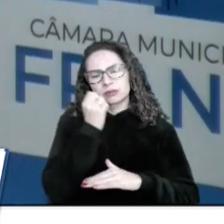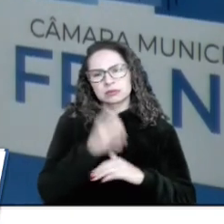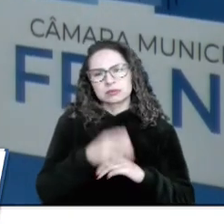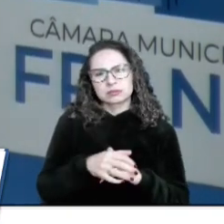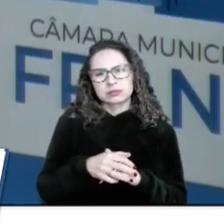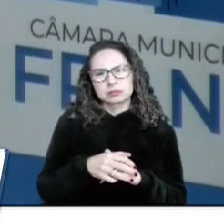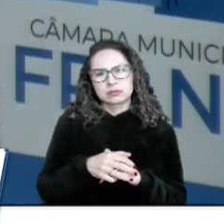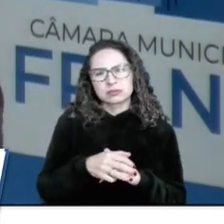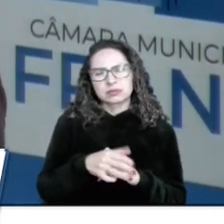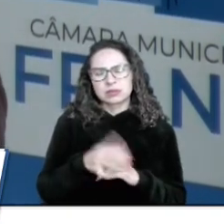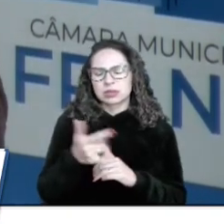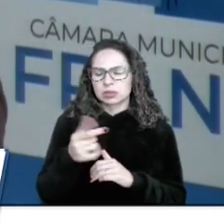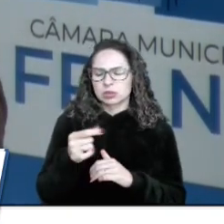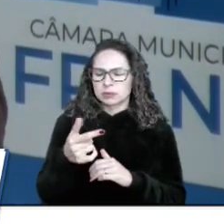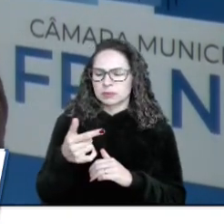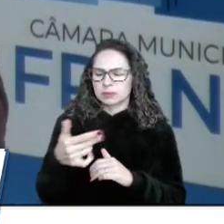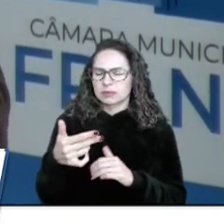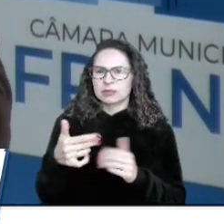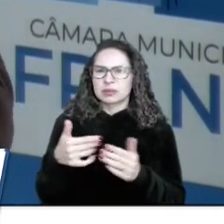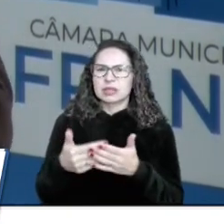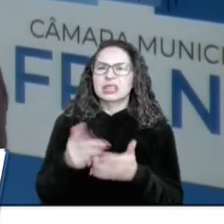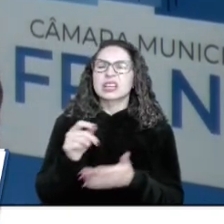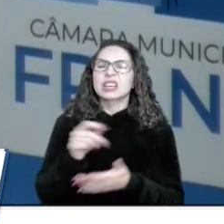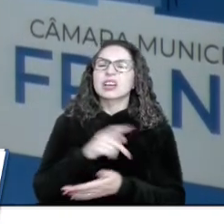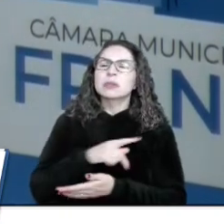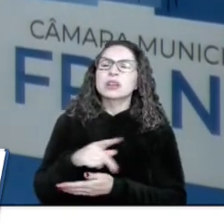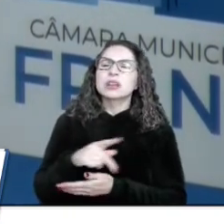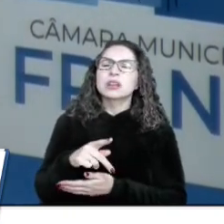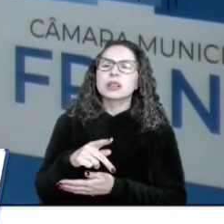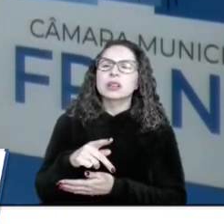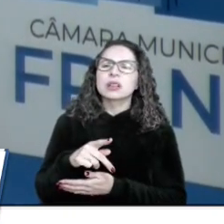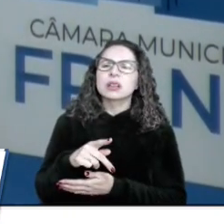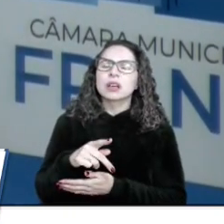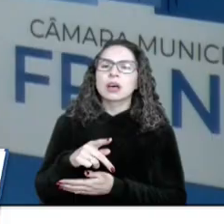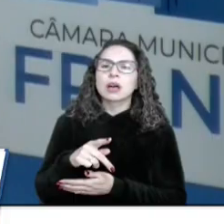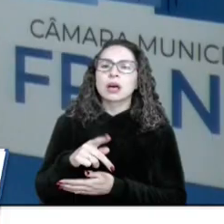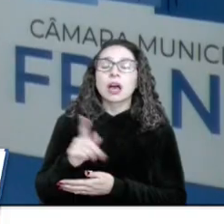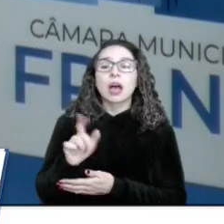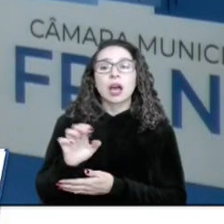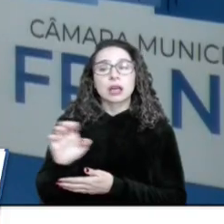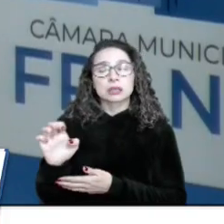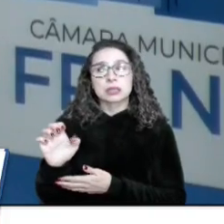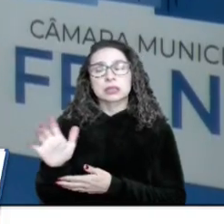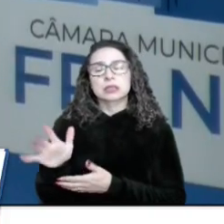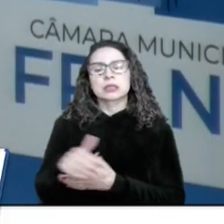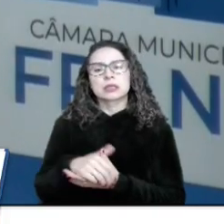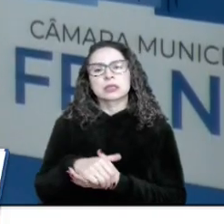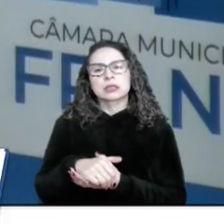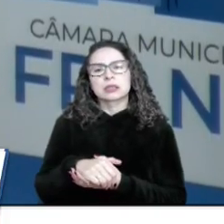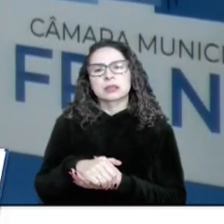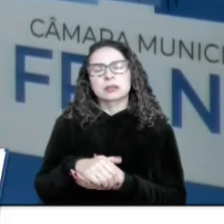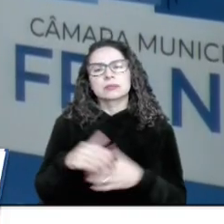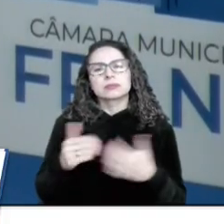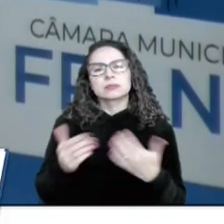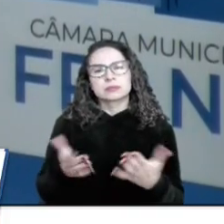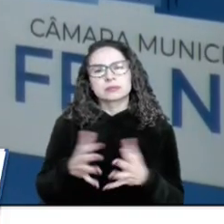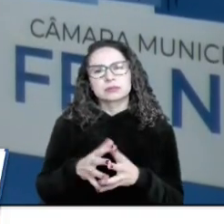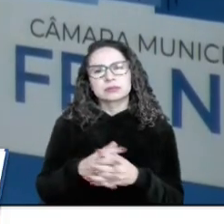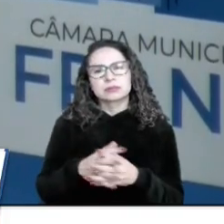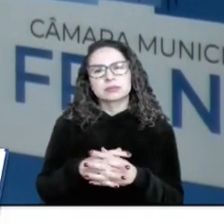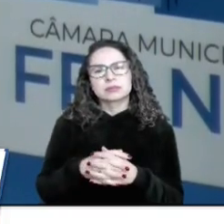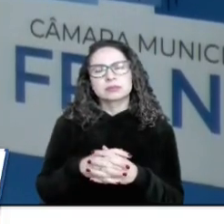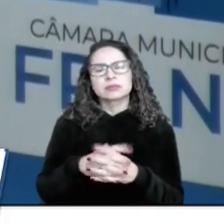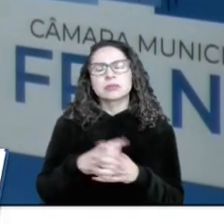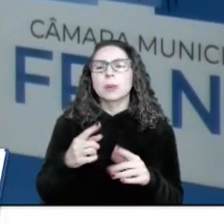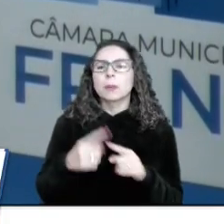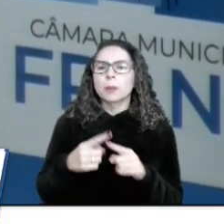2023 para cá, quem que é o presidente mesmo? É o da esquerda. Então, por que as pessoas hoje,